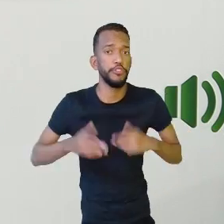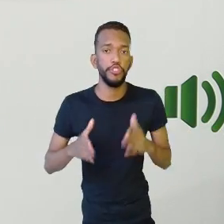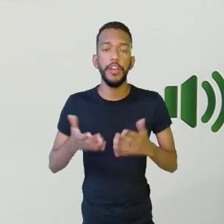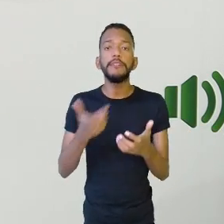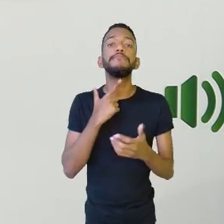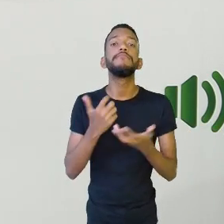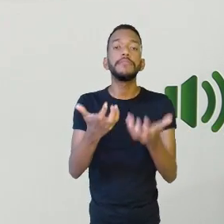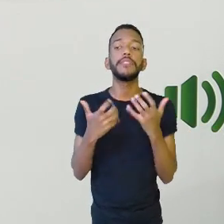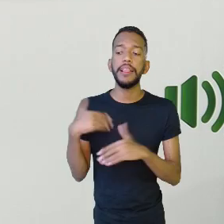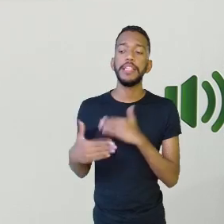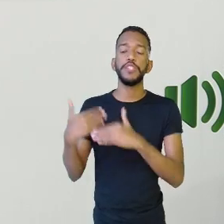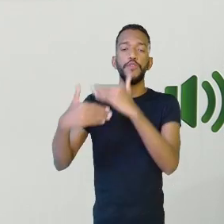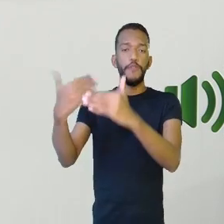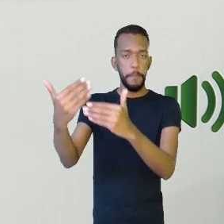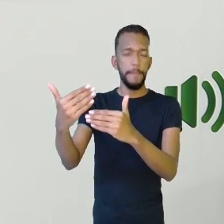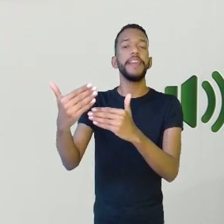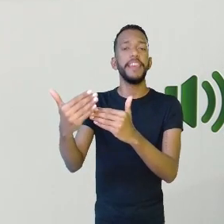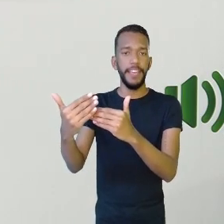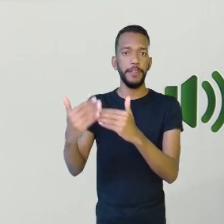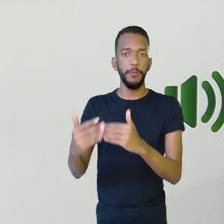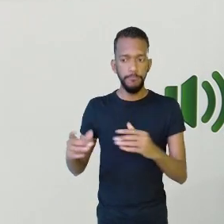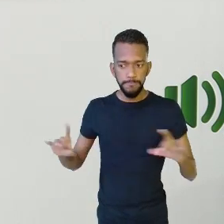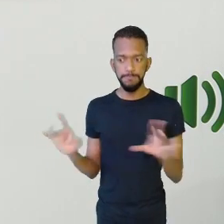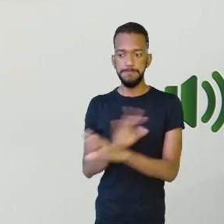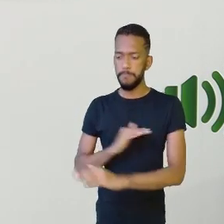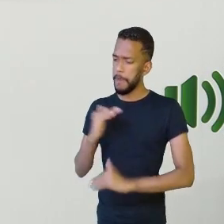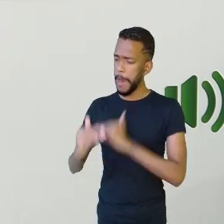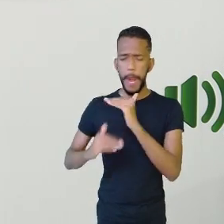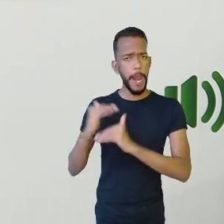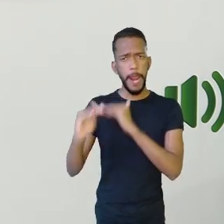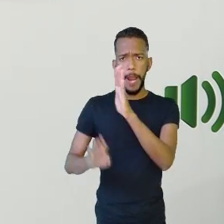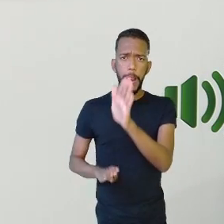desenvolvimento durante esse período da ocupação holandesa aqui.